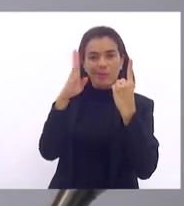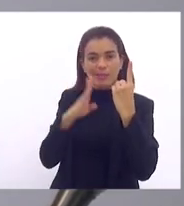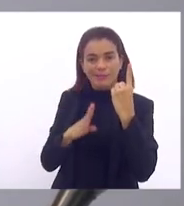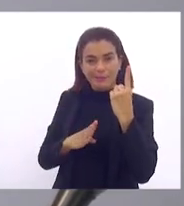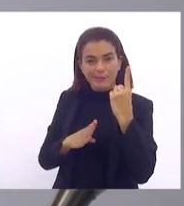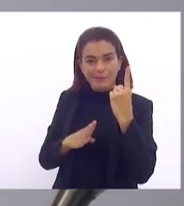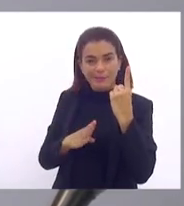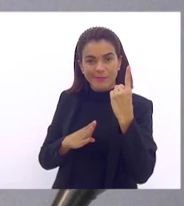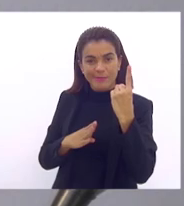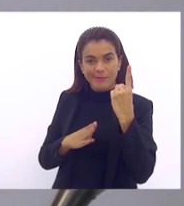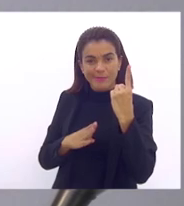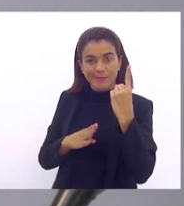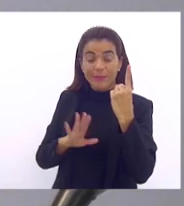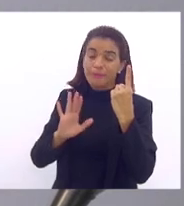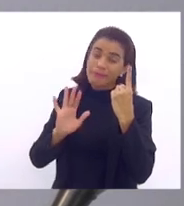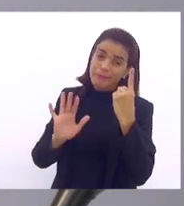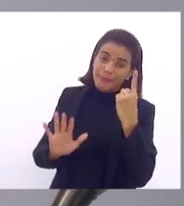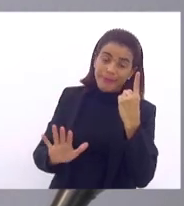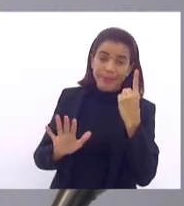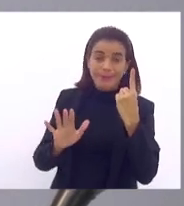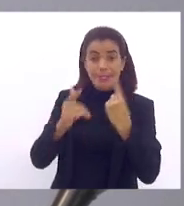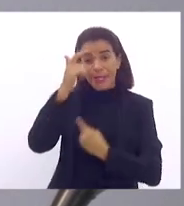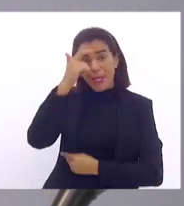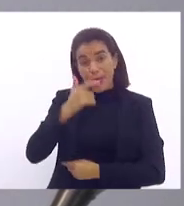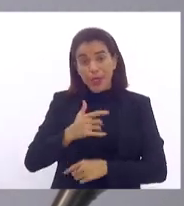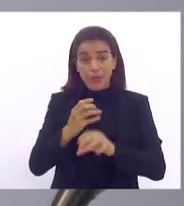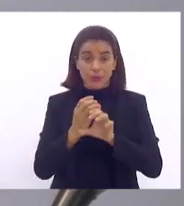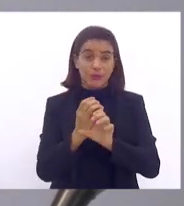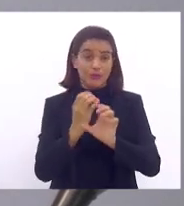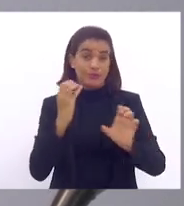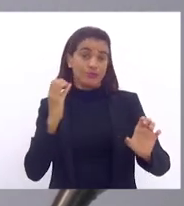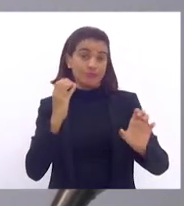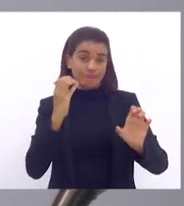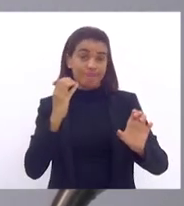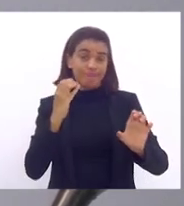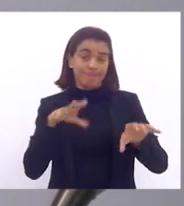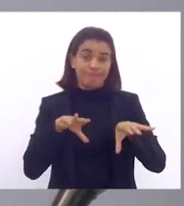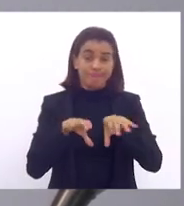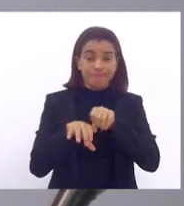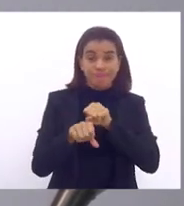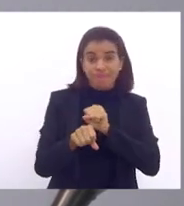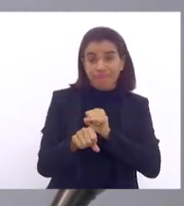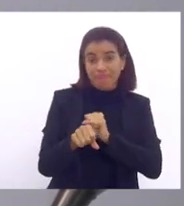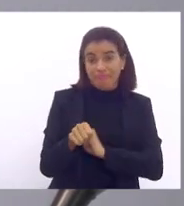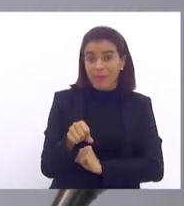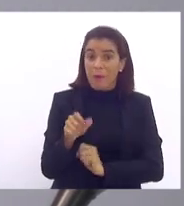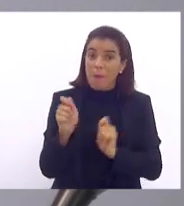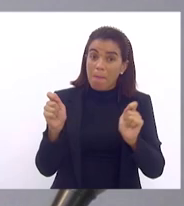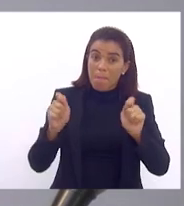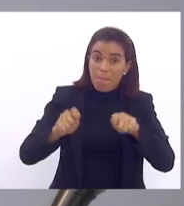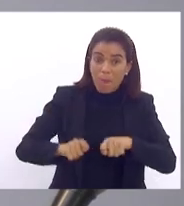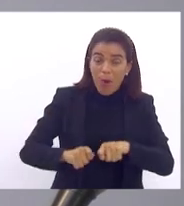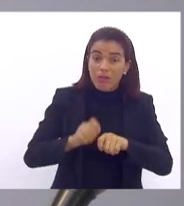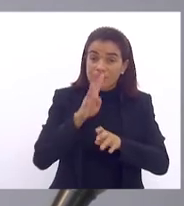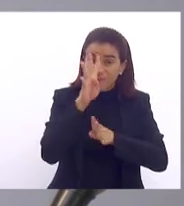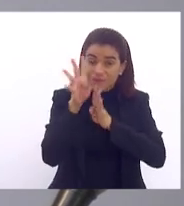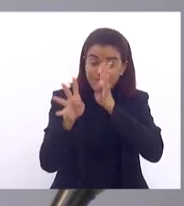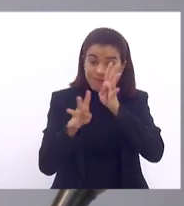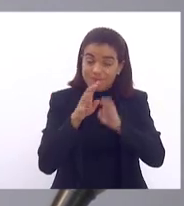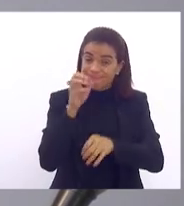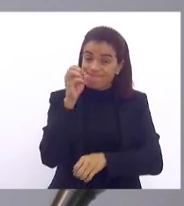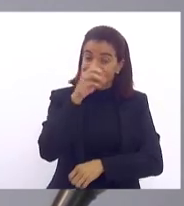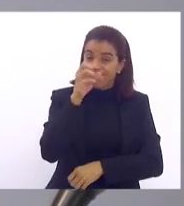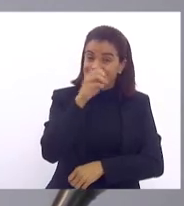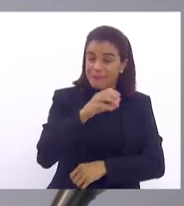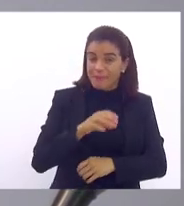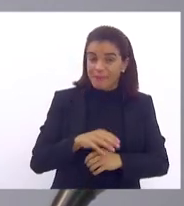Brasil Mas sendo eu Engenheiro posso ter algumas outras ousadias mas